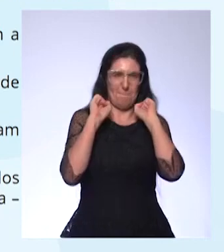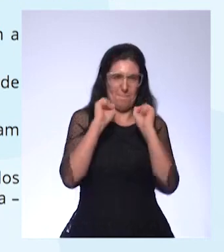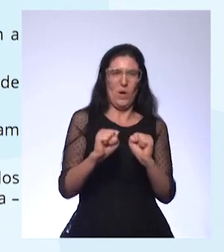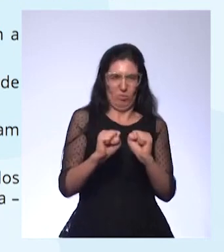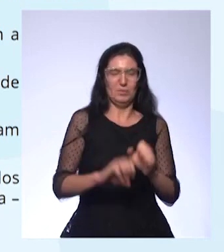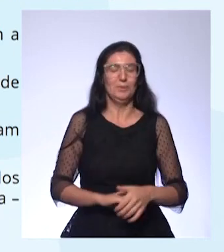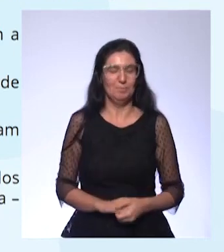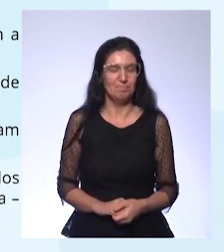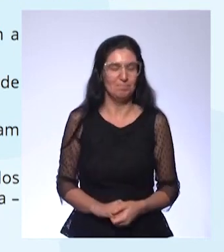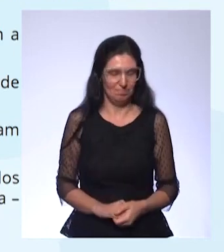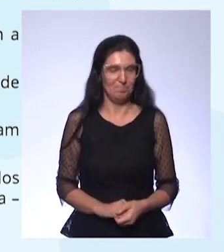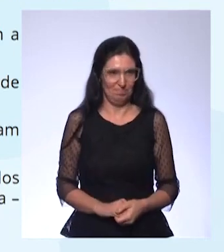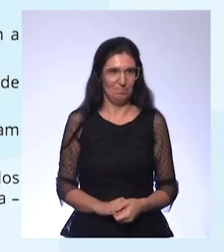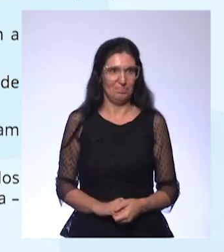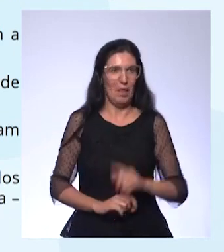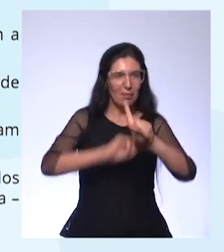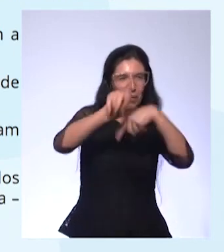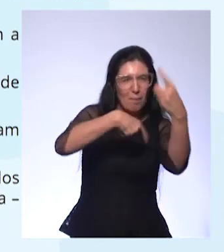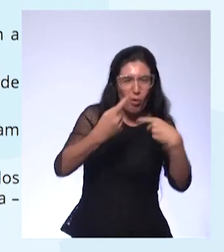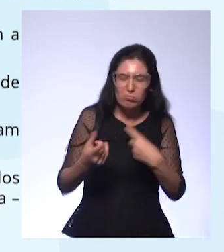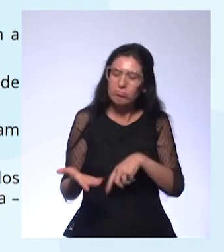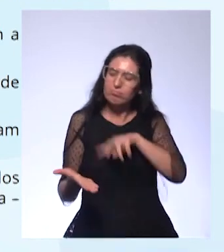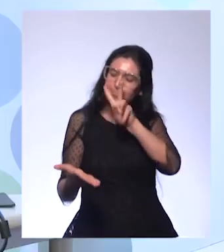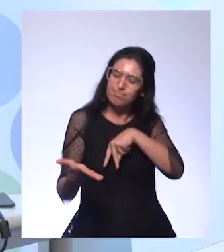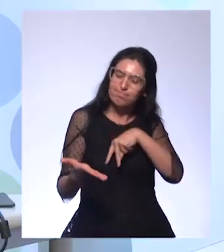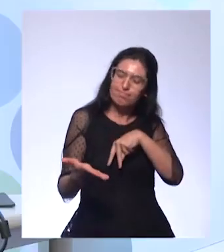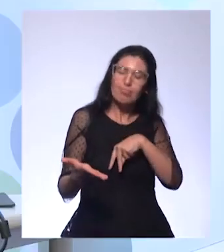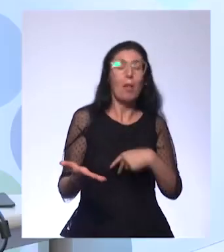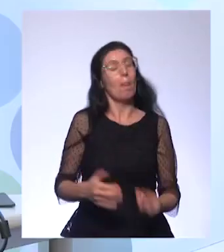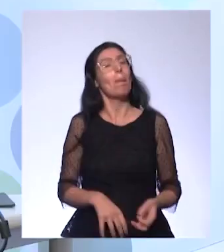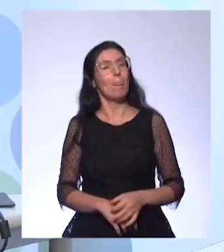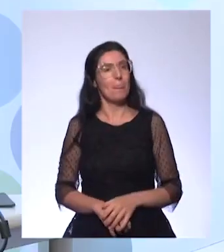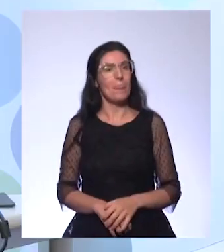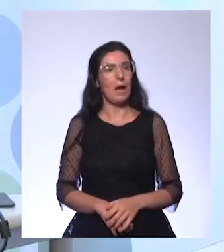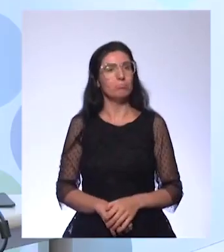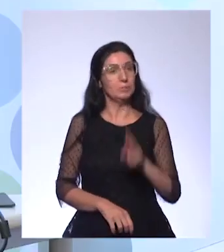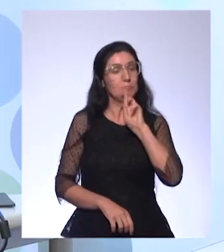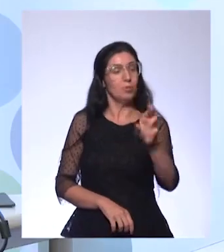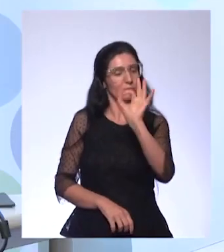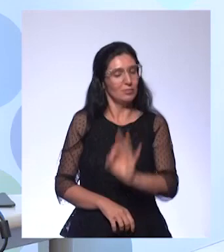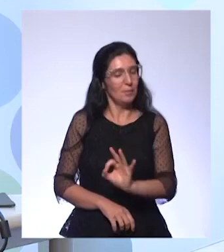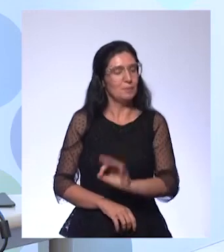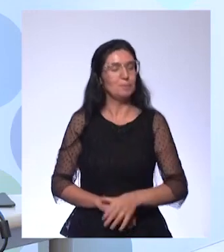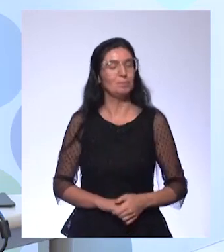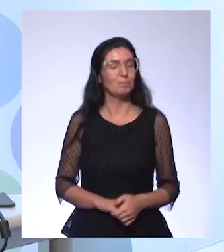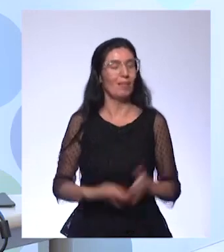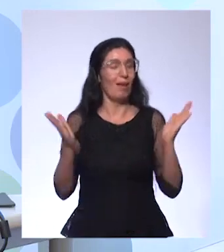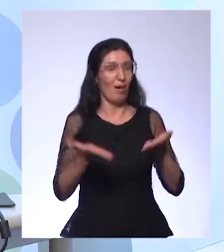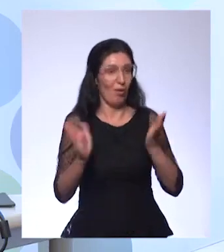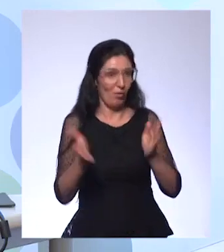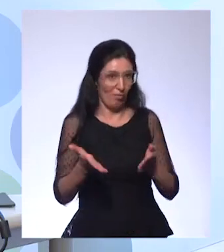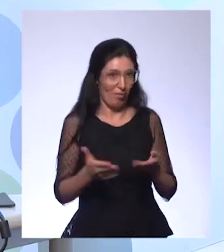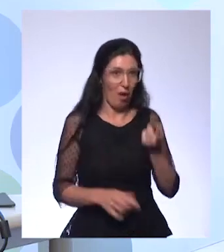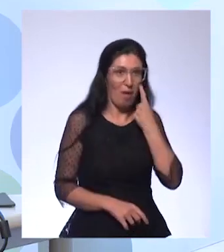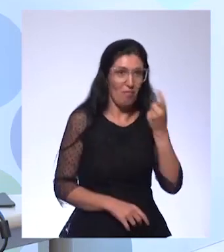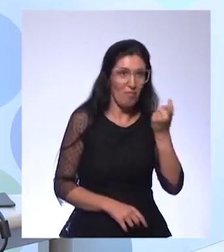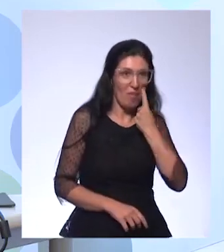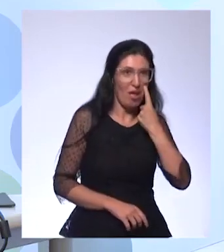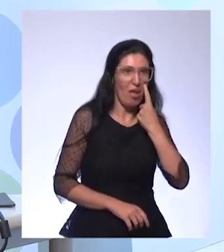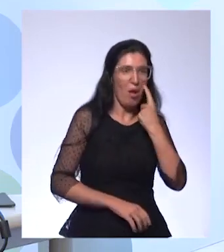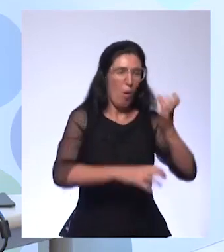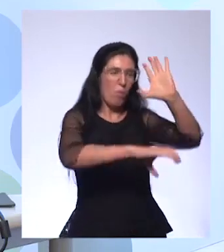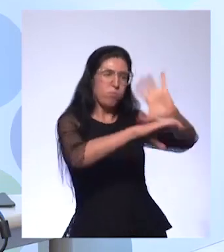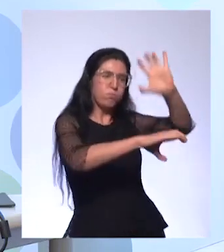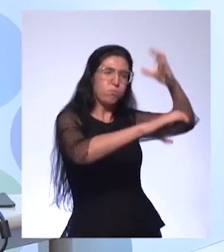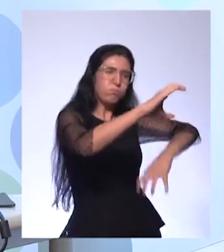estarem conferindo depois. Então, essas são as respostas aí corretas, tá, ok? Agora nós vamos ver aí os biomas, né? Vamos